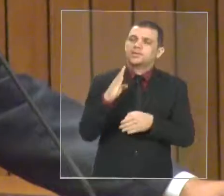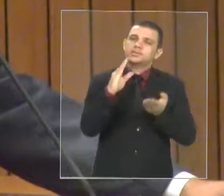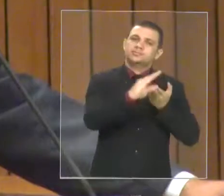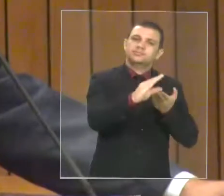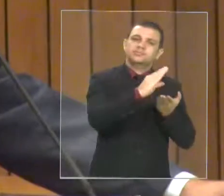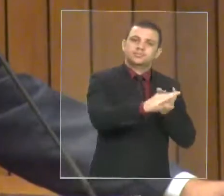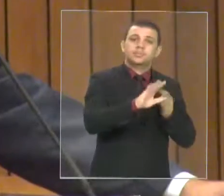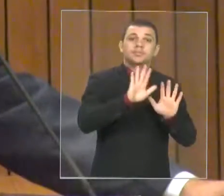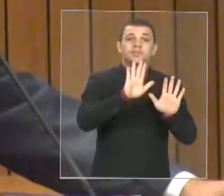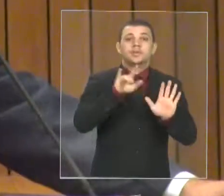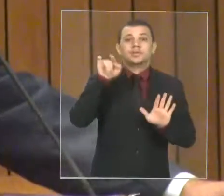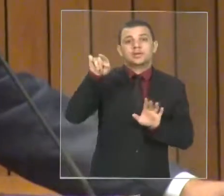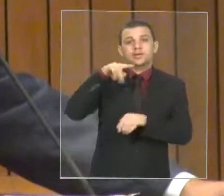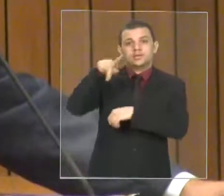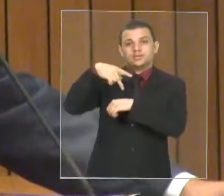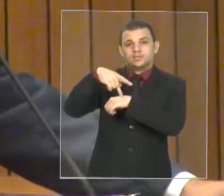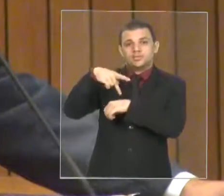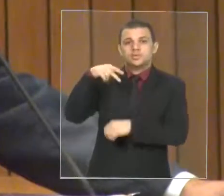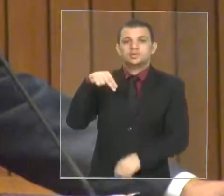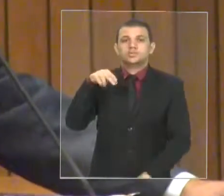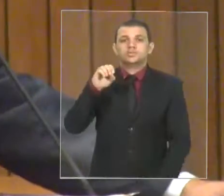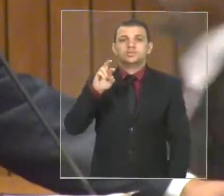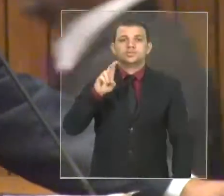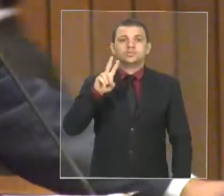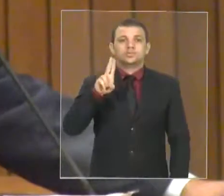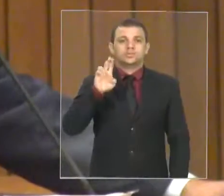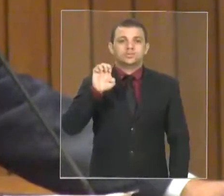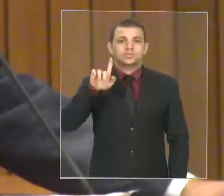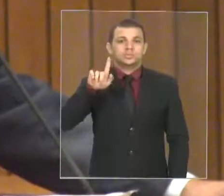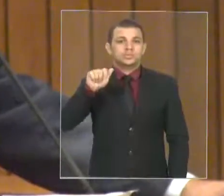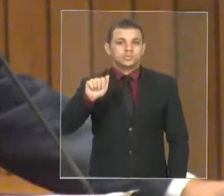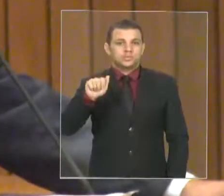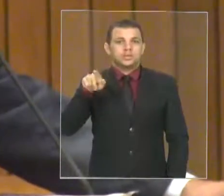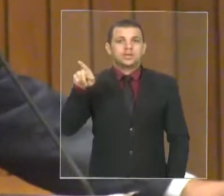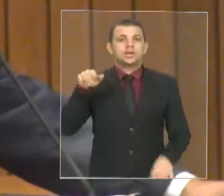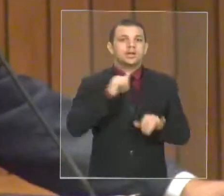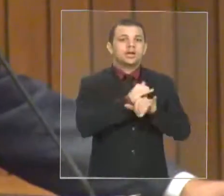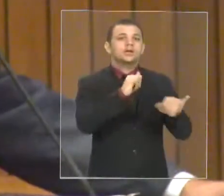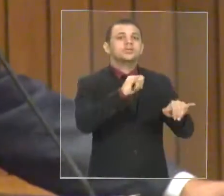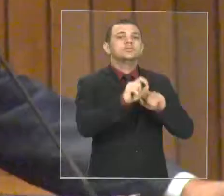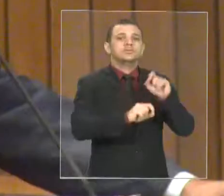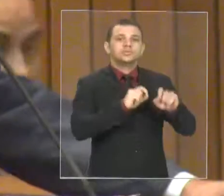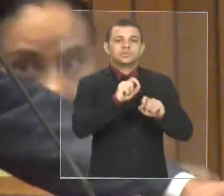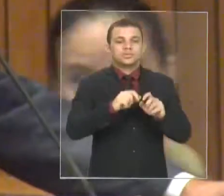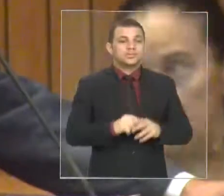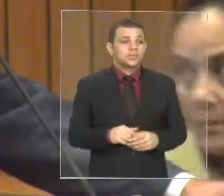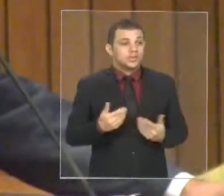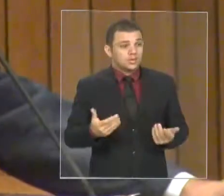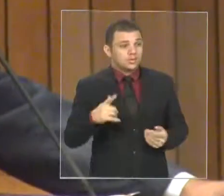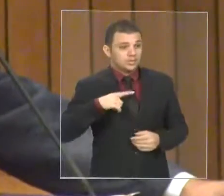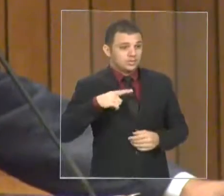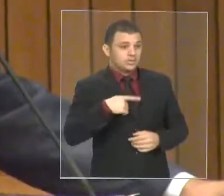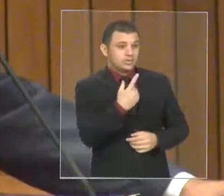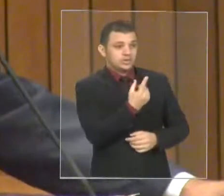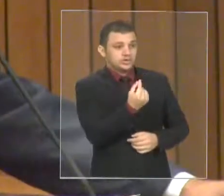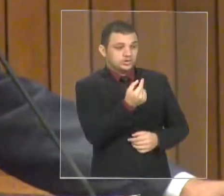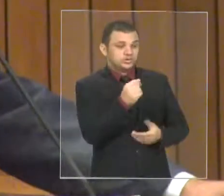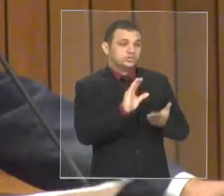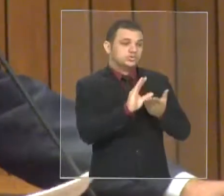informado que seria reduzido pela metade o repasse de dinheiro para o Fundo de Proteção